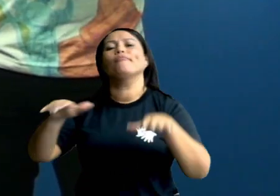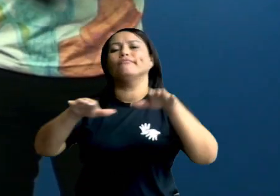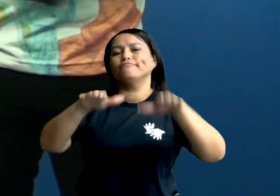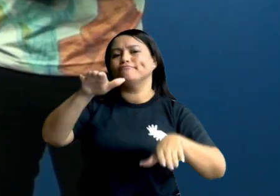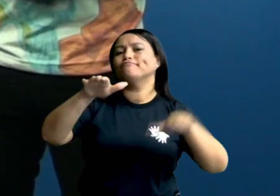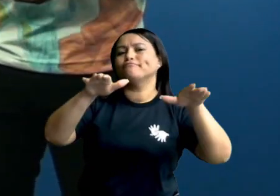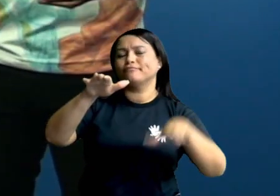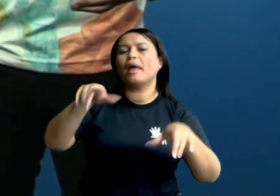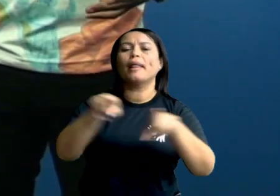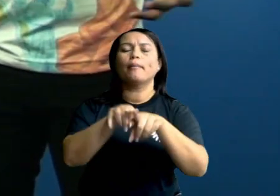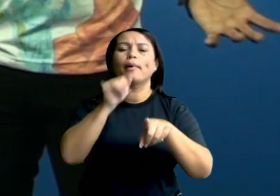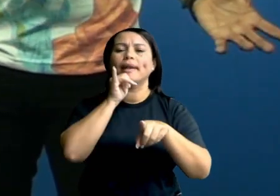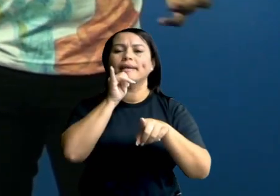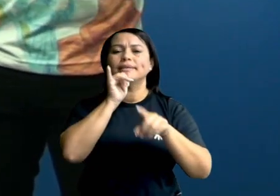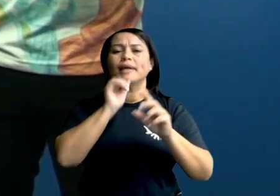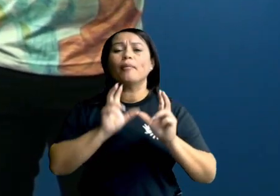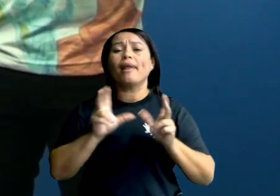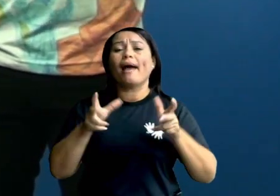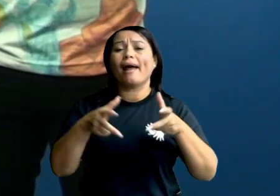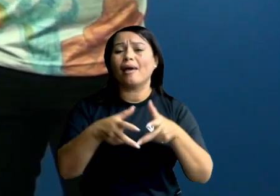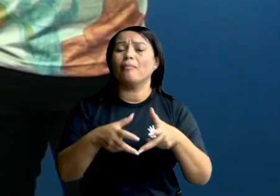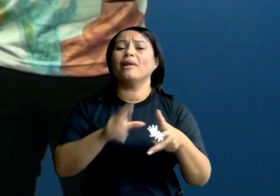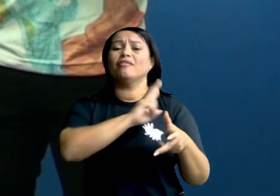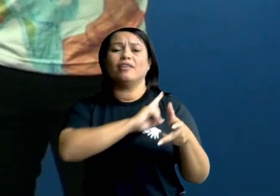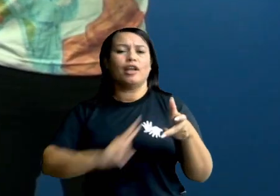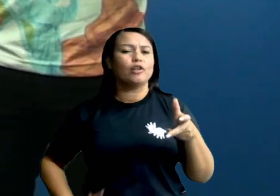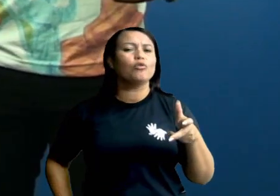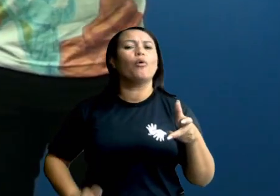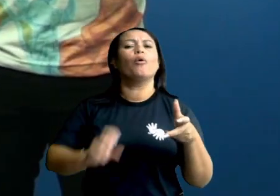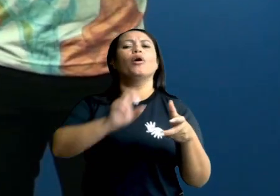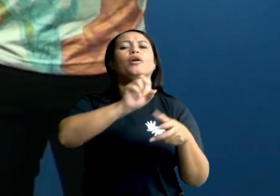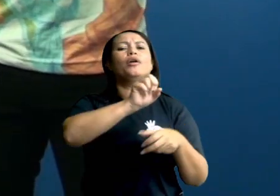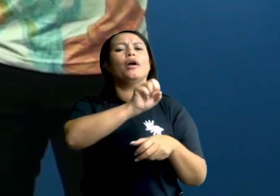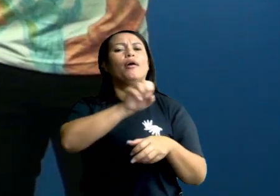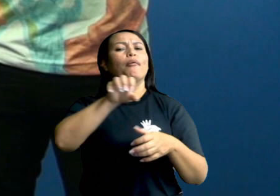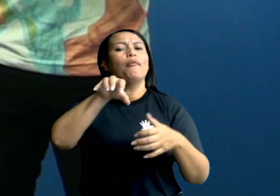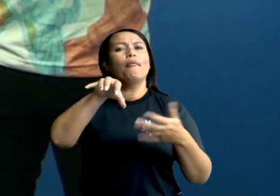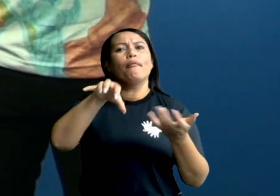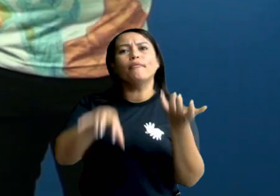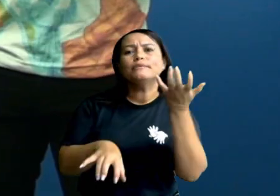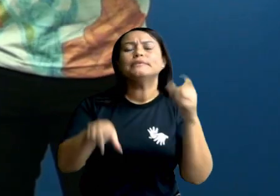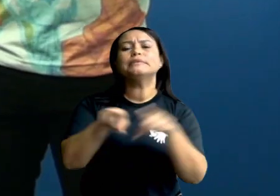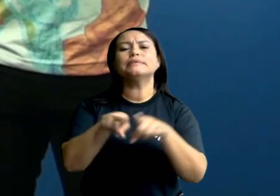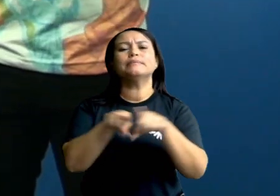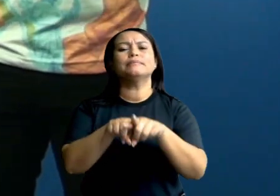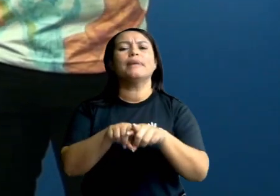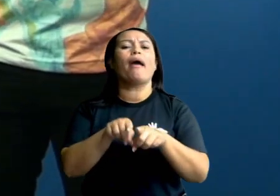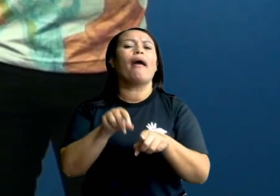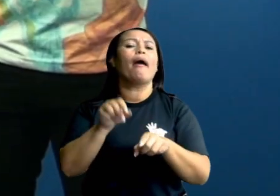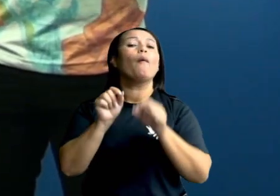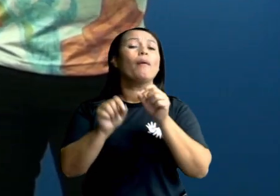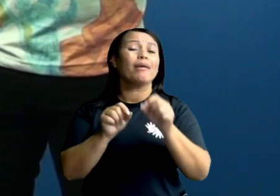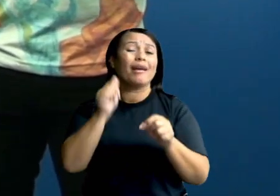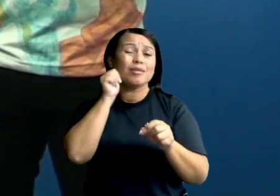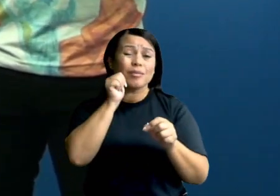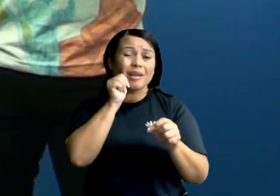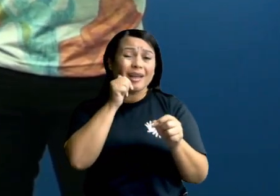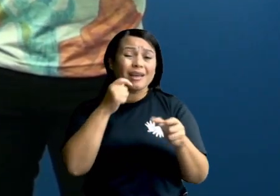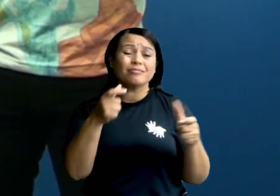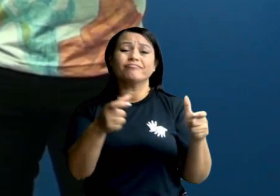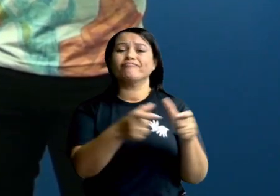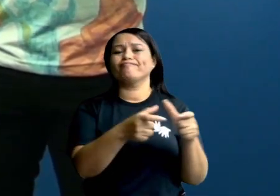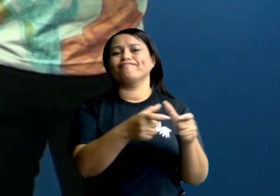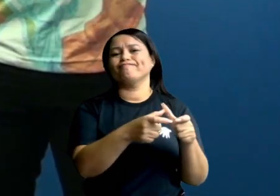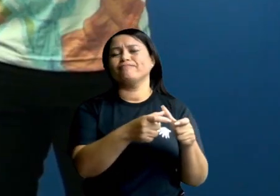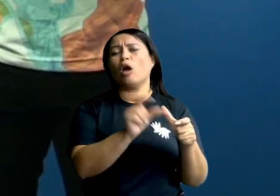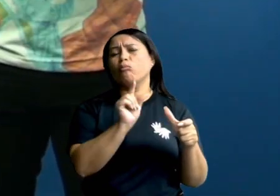de vereadores, câmaras de deputados estaduais, federal, Senado. Então, as mulheres elas ainda têm, sobretudo, uma pequena participação,